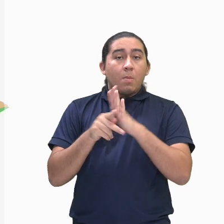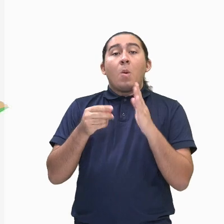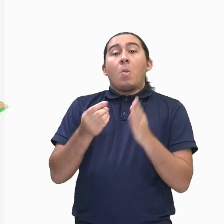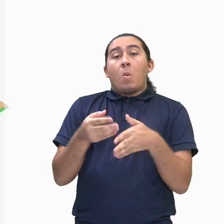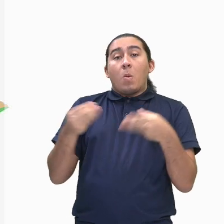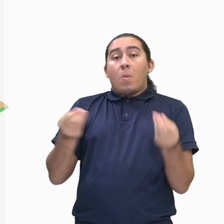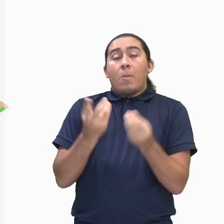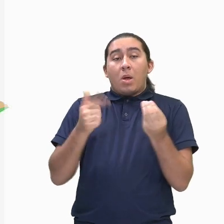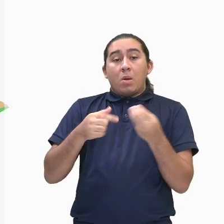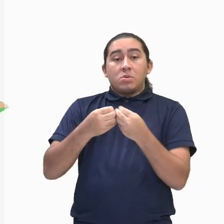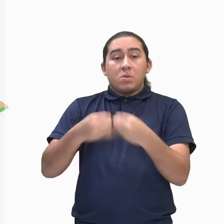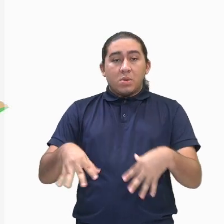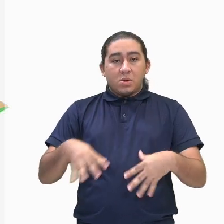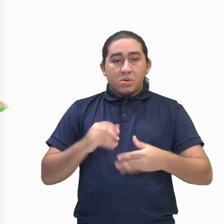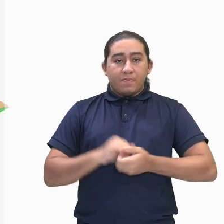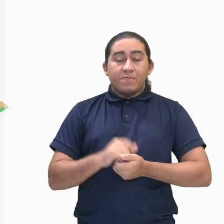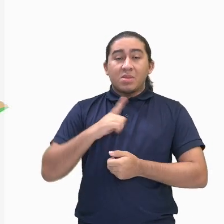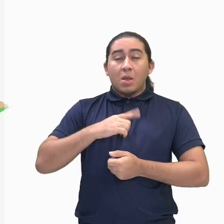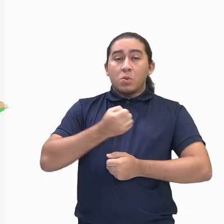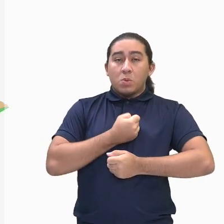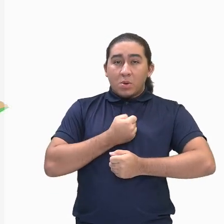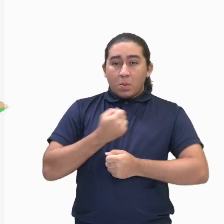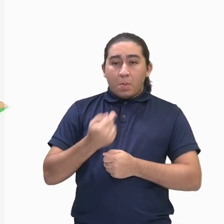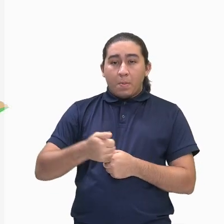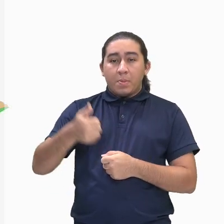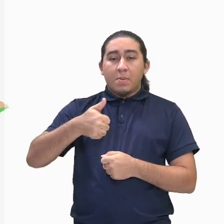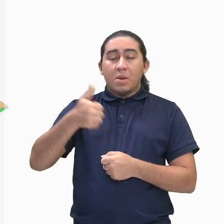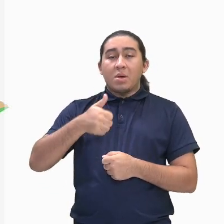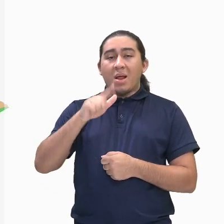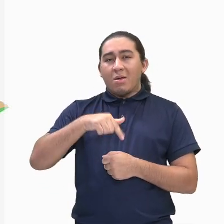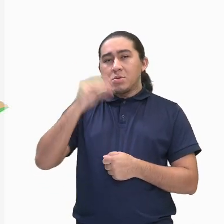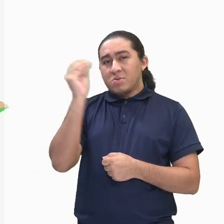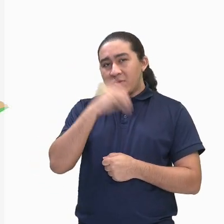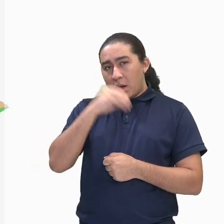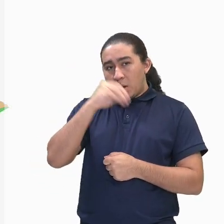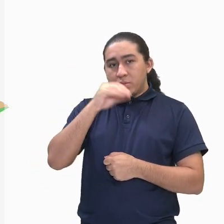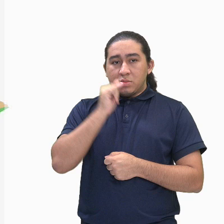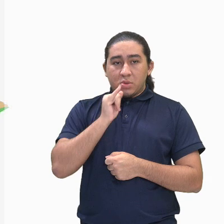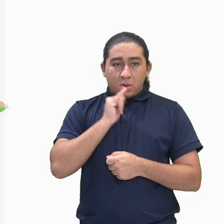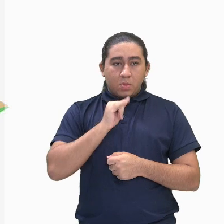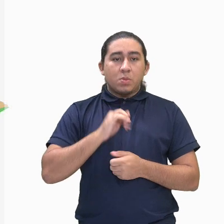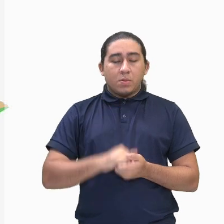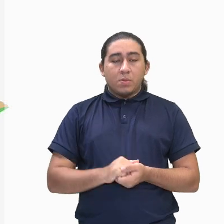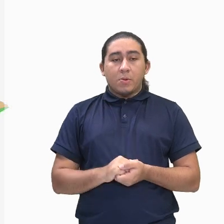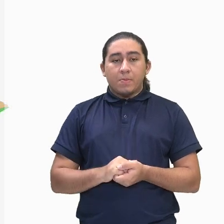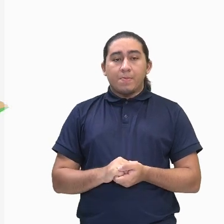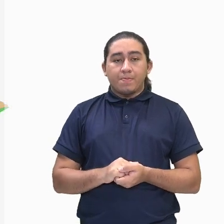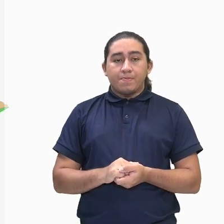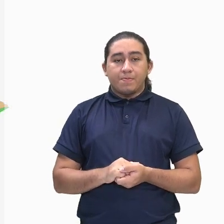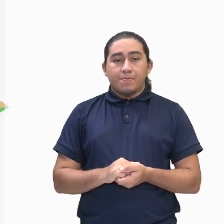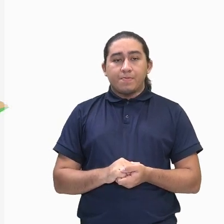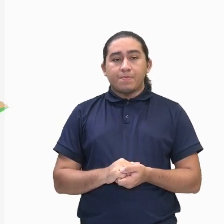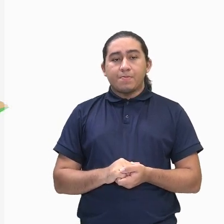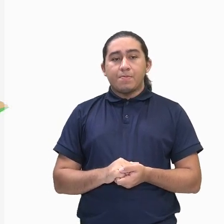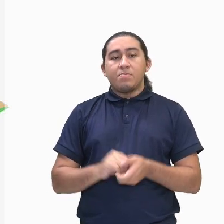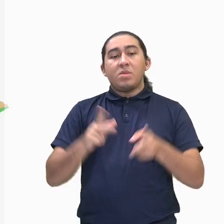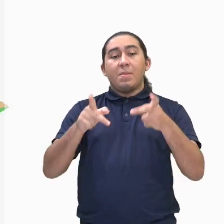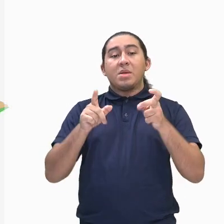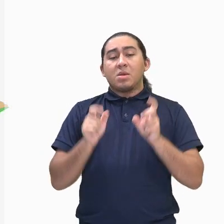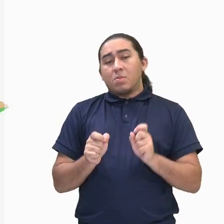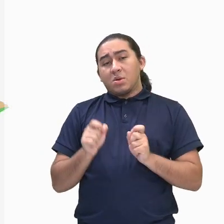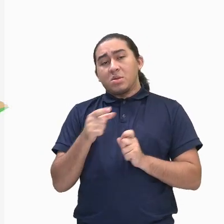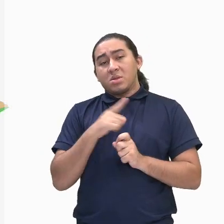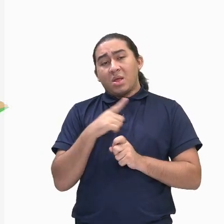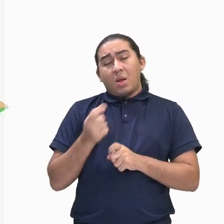1, né, que é a mais fraca, vamos dizer assim, né, menos intensa, e é percebido, mas causa